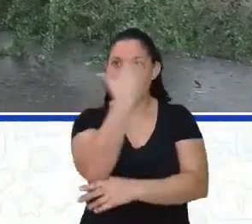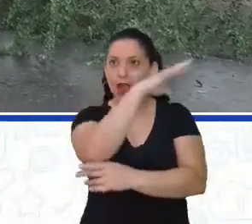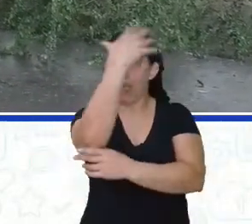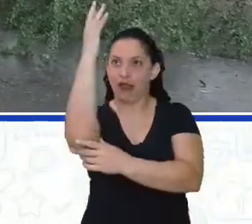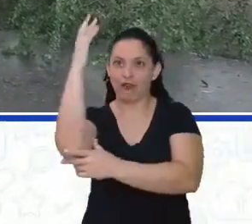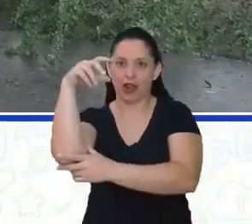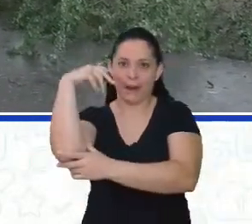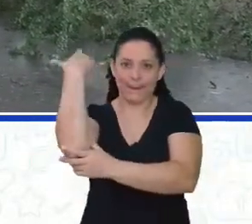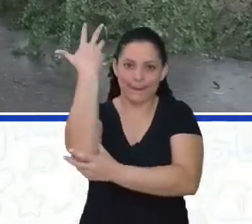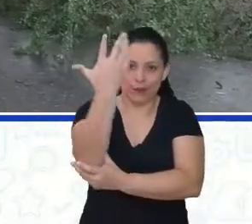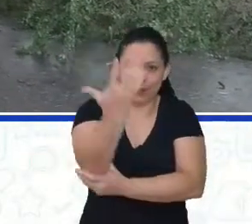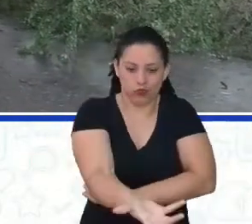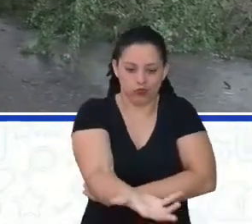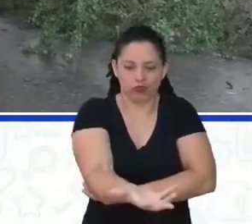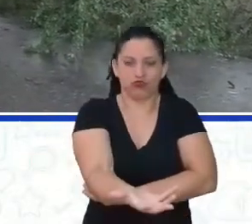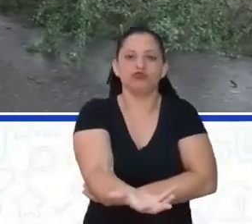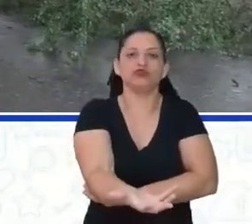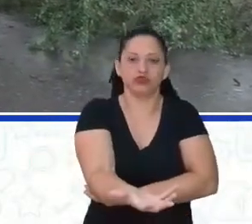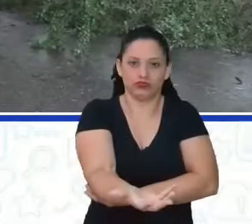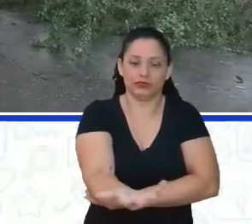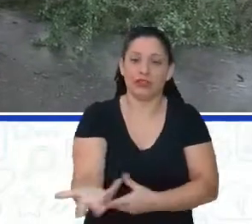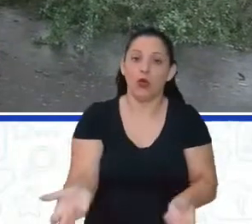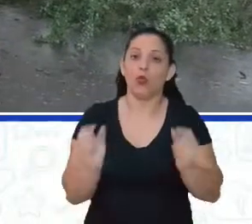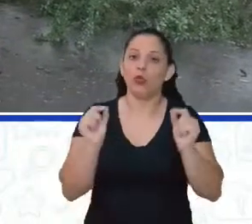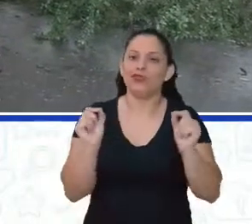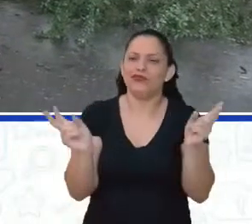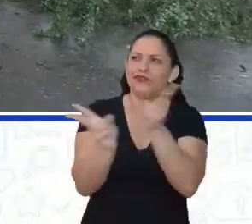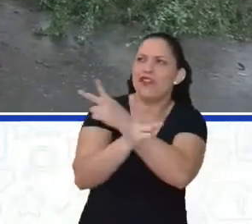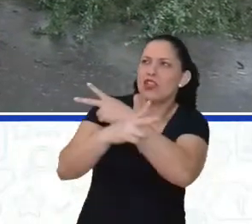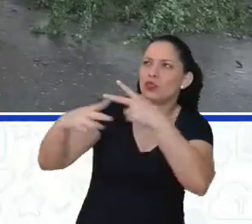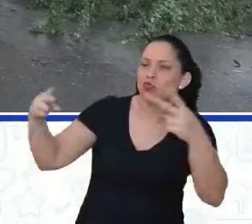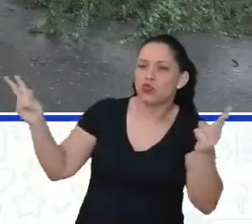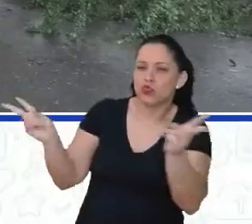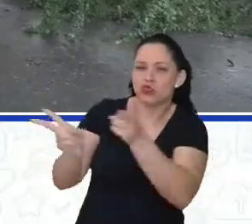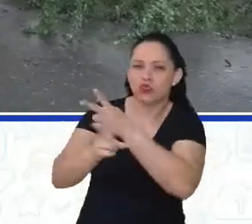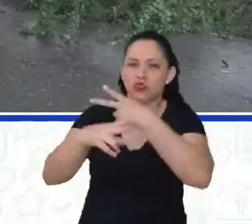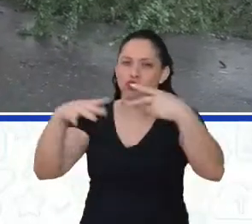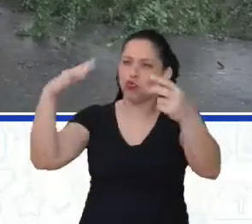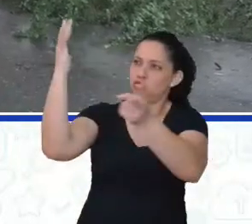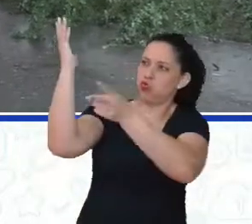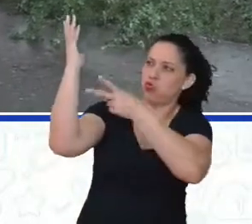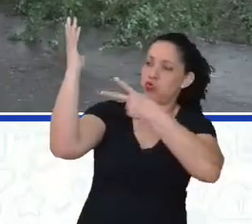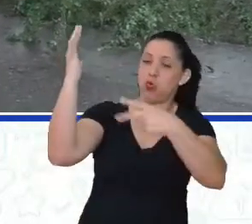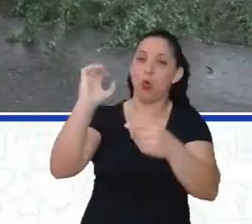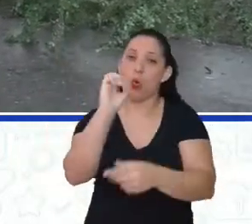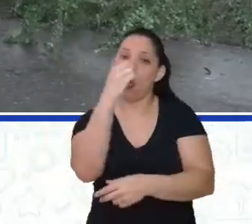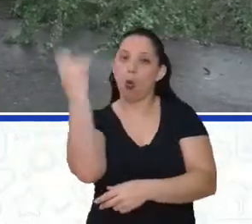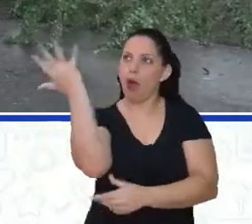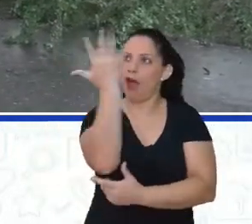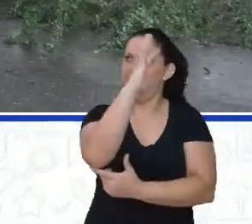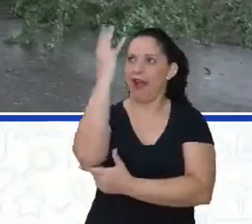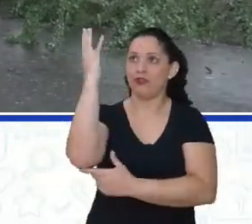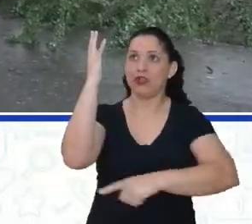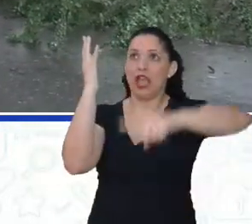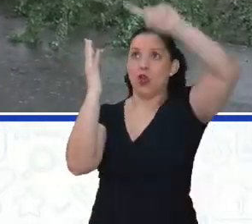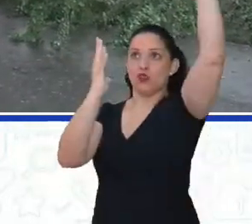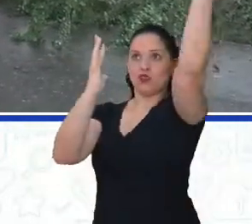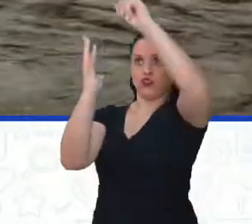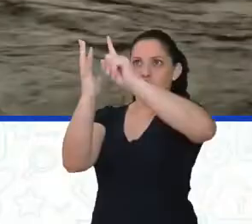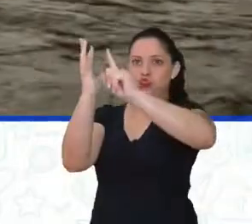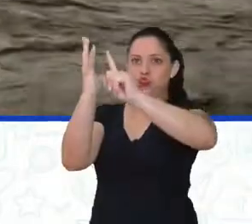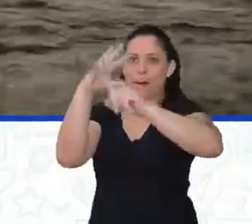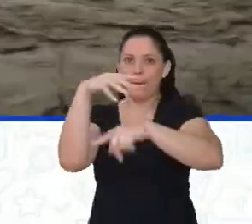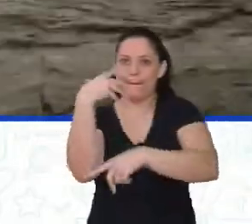ela está tombada, né? Então, algum vento muito forte. Pode até ter sido um raio, né, professor? Que caiu uhum, na árvore, a sim, árvore,